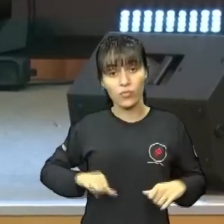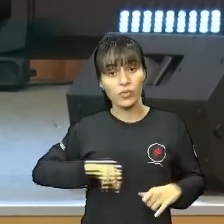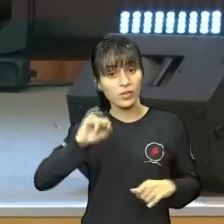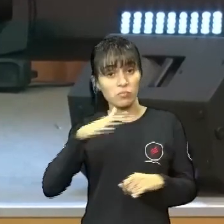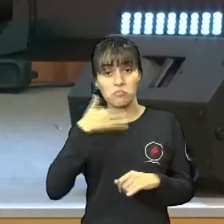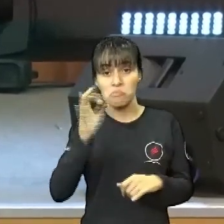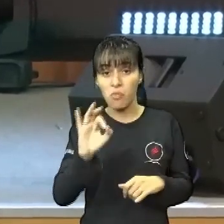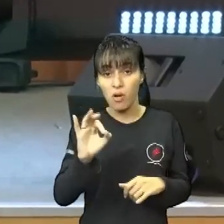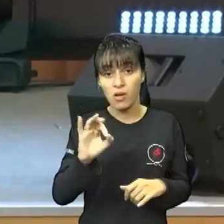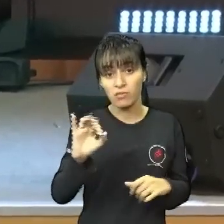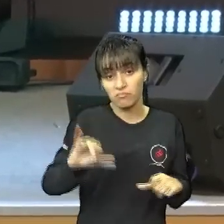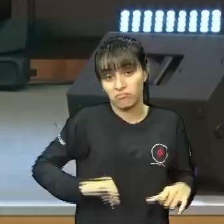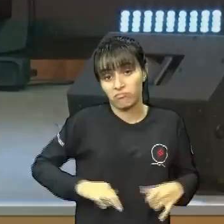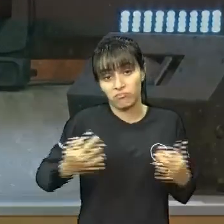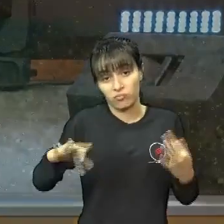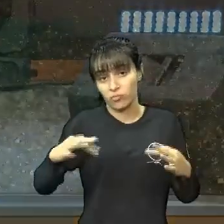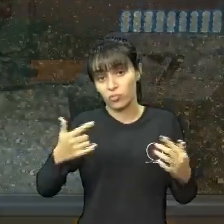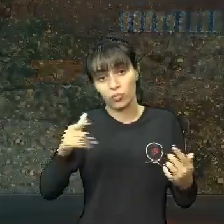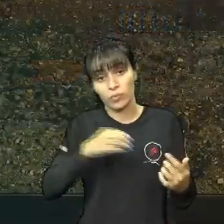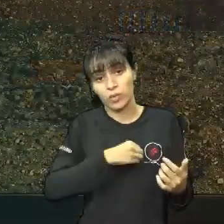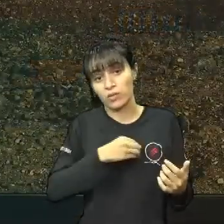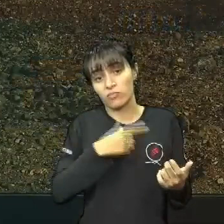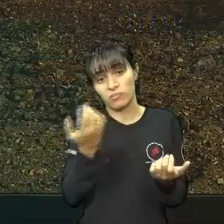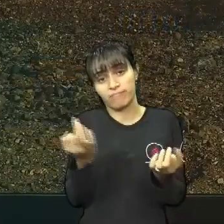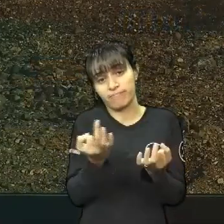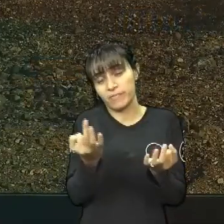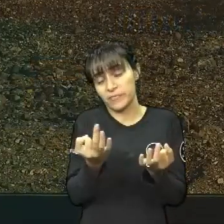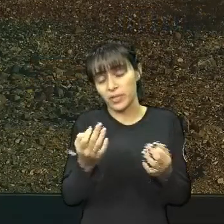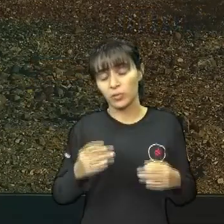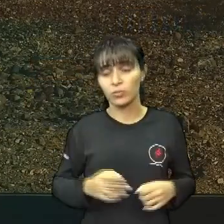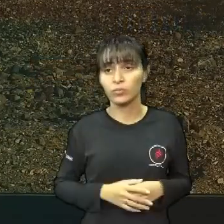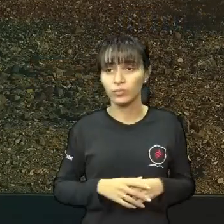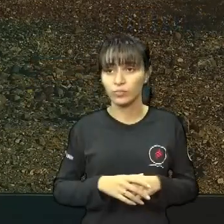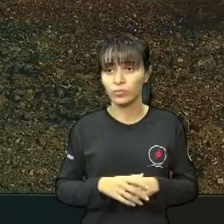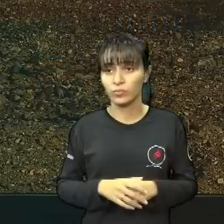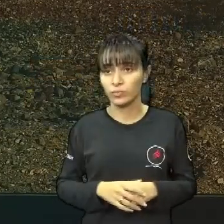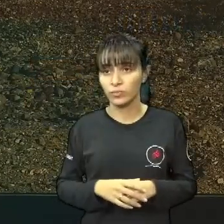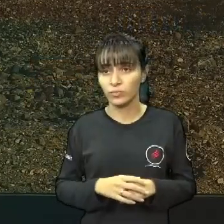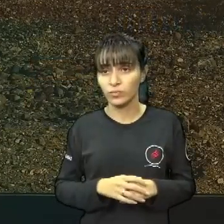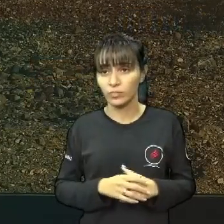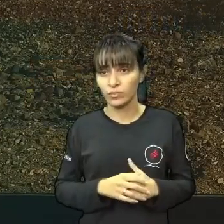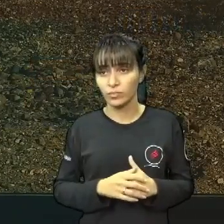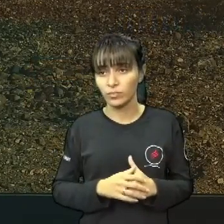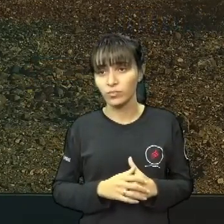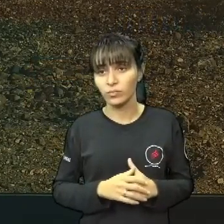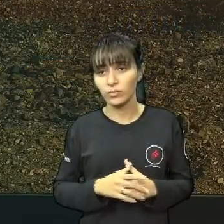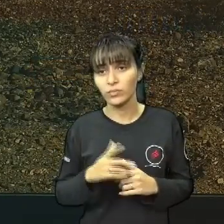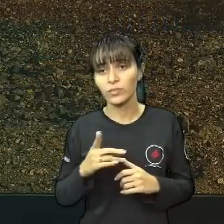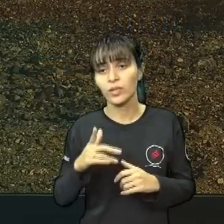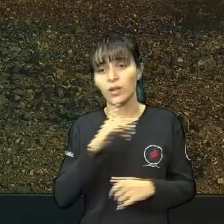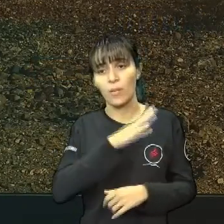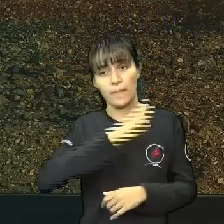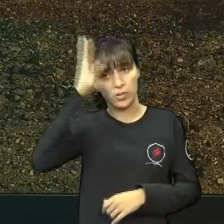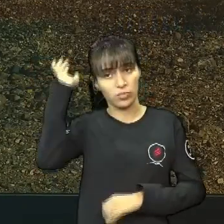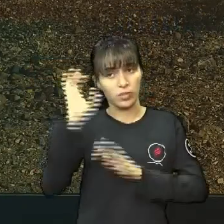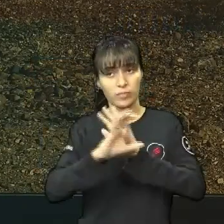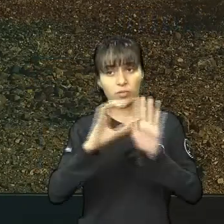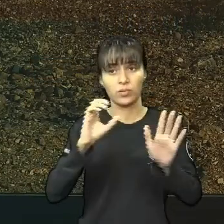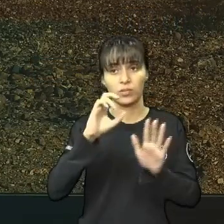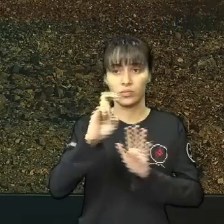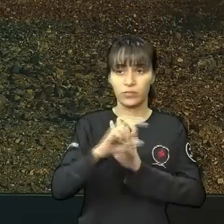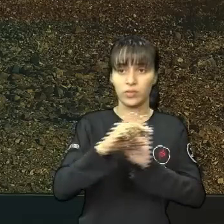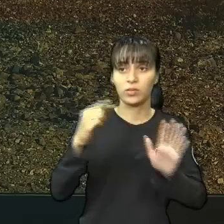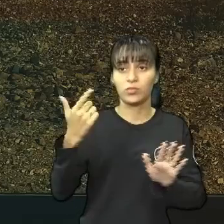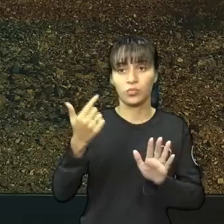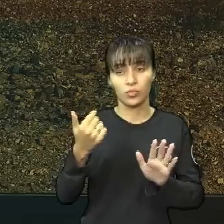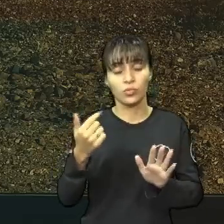morrer se eu não sentisse dor não tinha pecado você era perfeito é o que Paulo diz em romanos 5 12